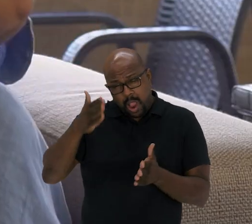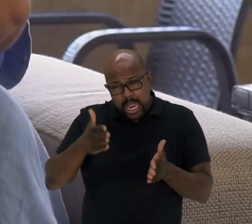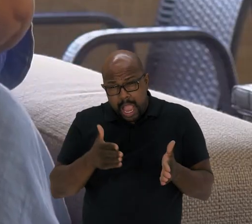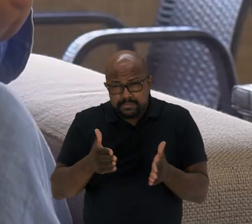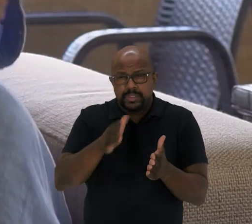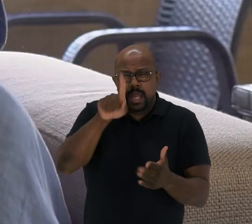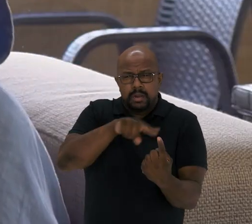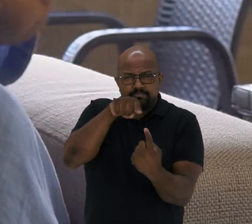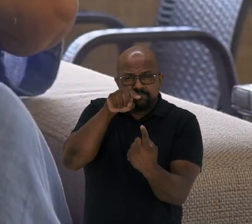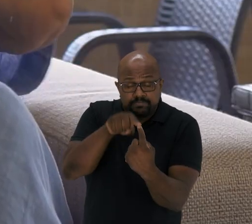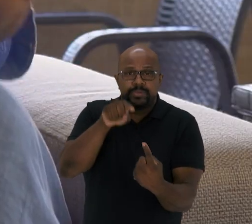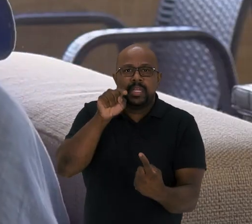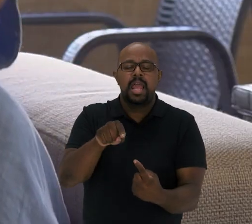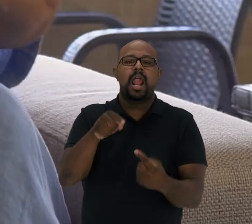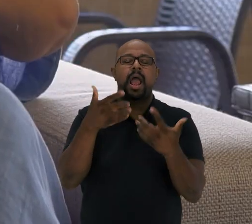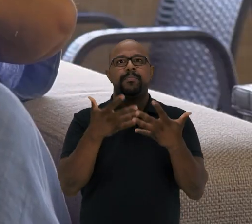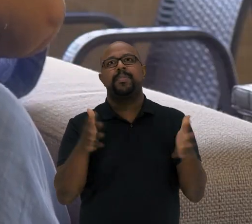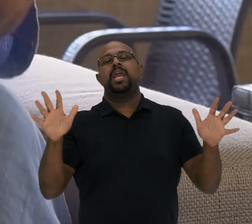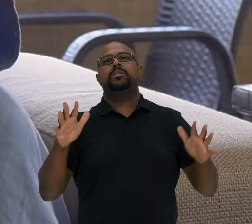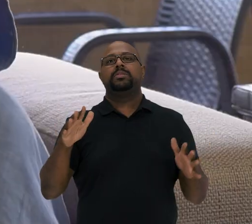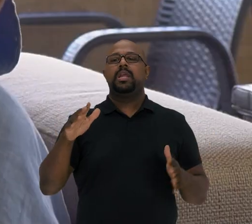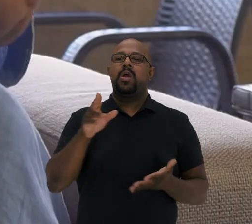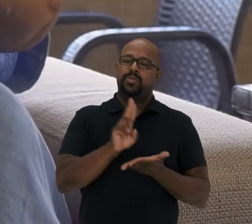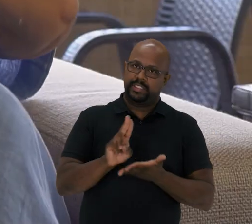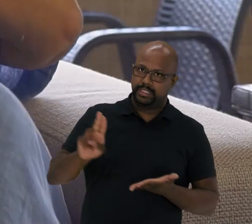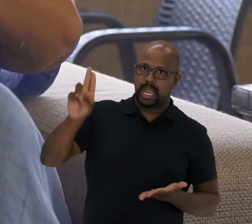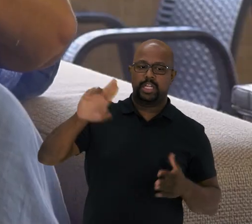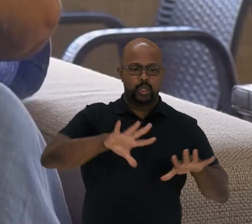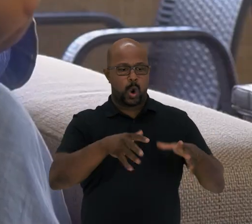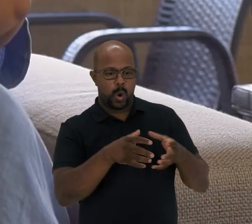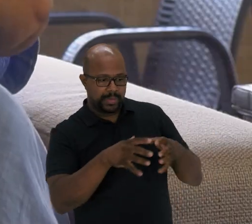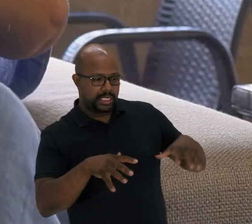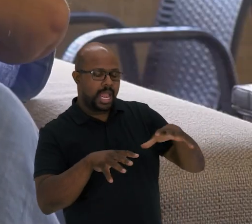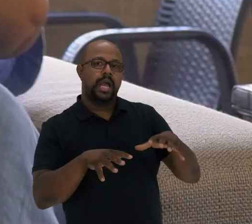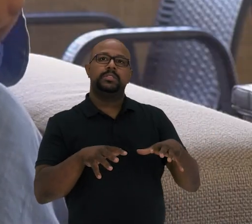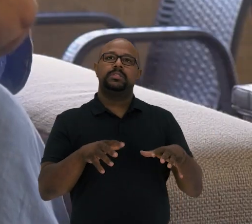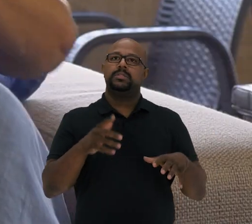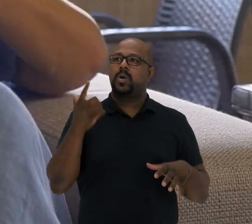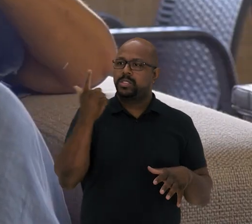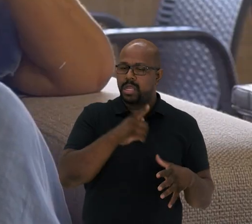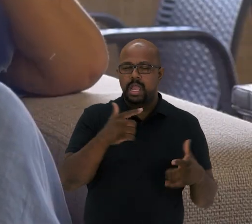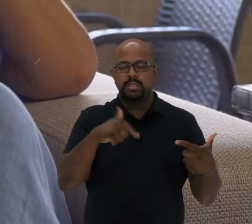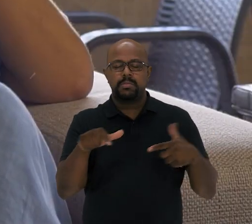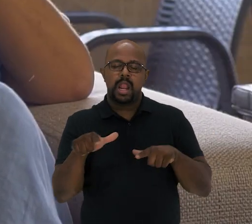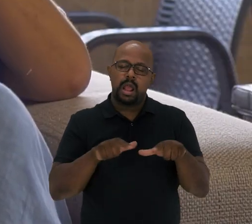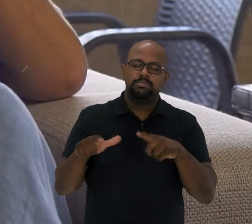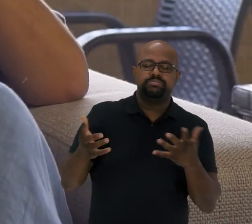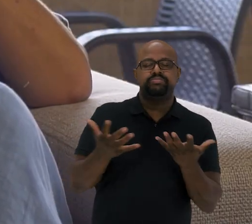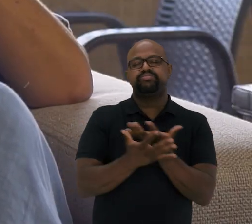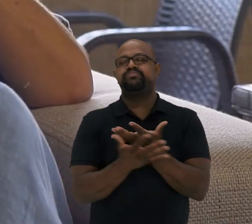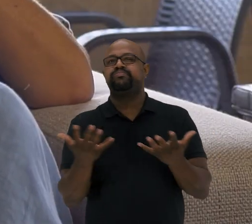que o caminho era um caminho aberto, assim, universidade, comunidade. Tu não consegue trabalhar se tu não